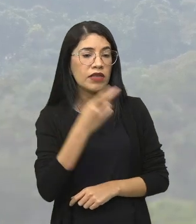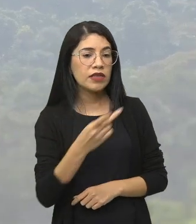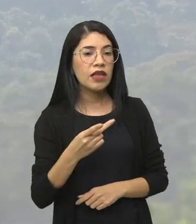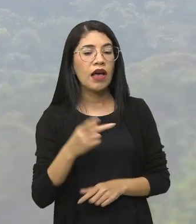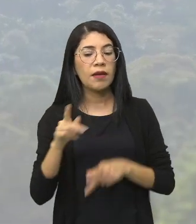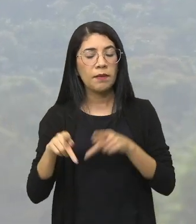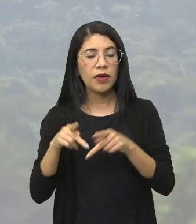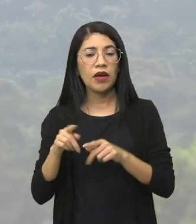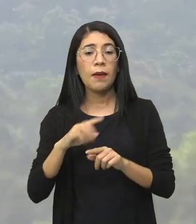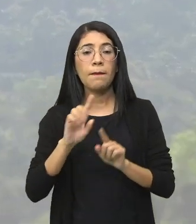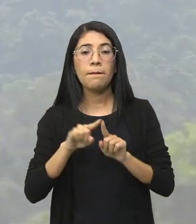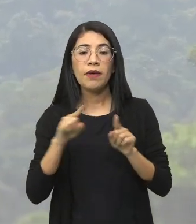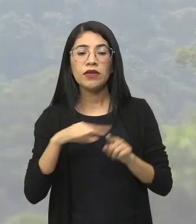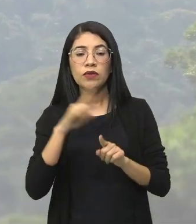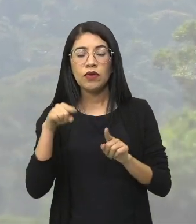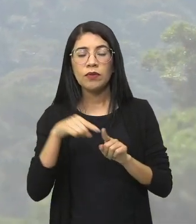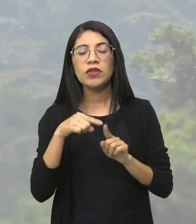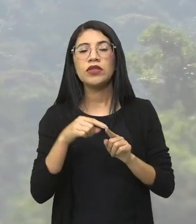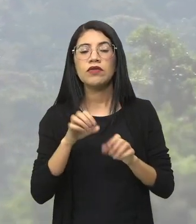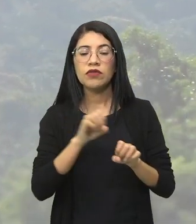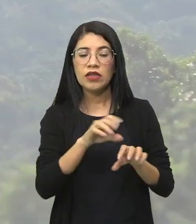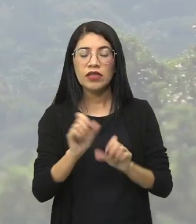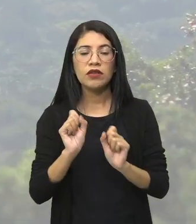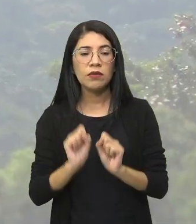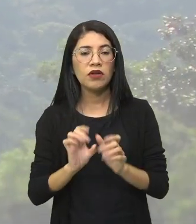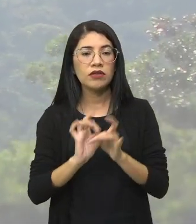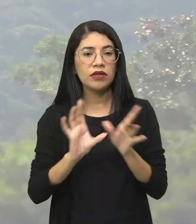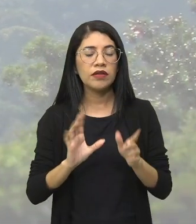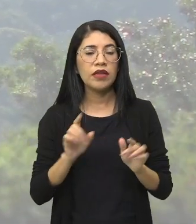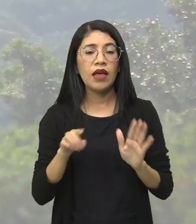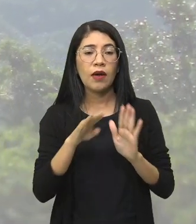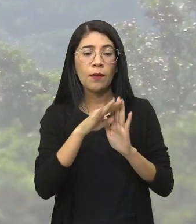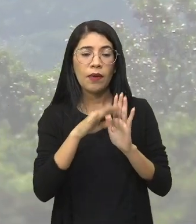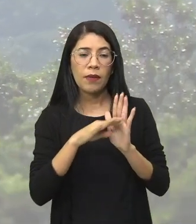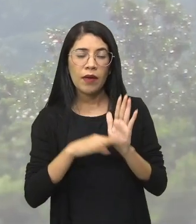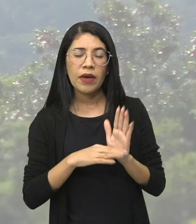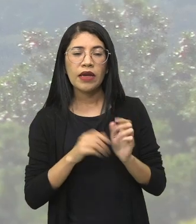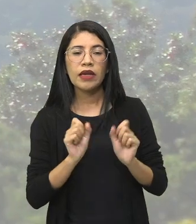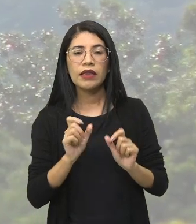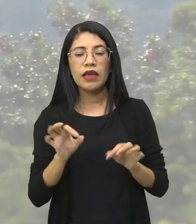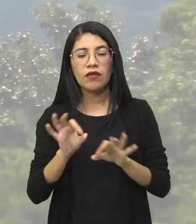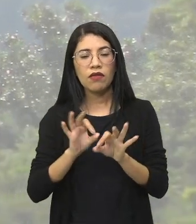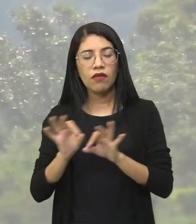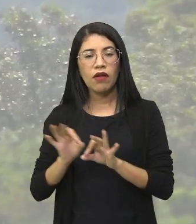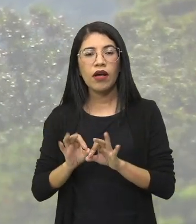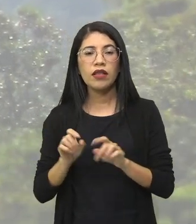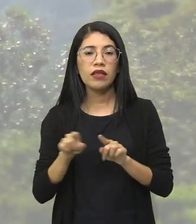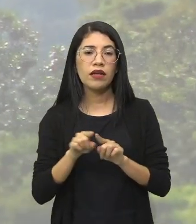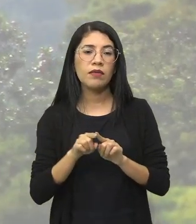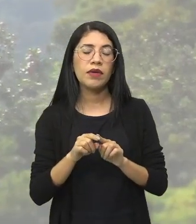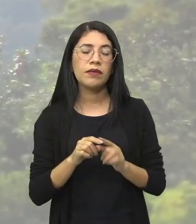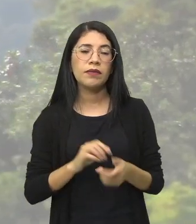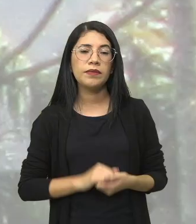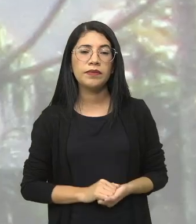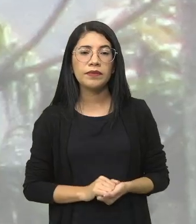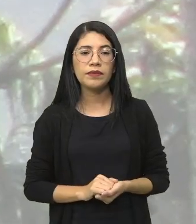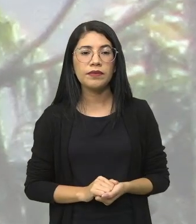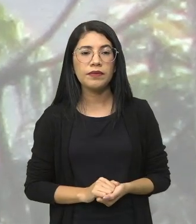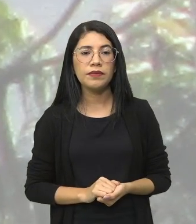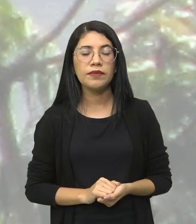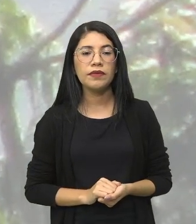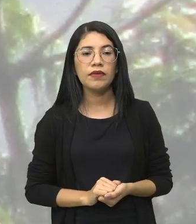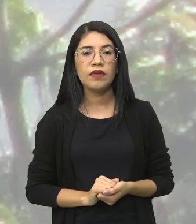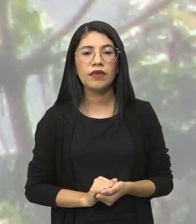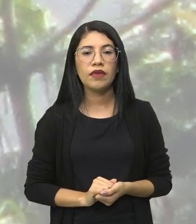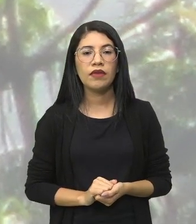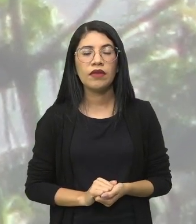com objetivo educacional, de acordo com o que dispuser o plano de manejo da unidade ou regulamento específico. A